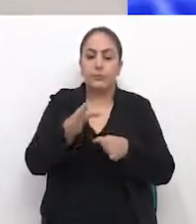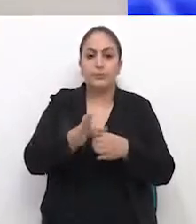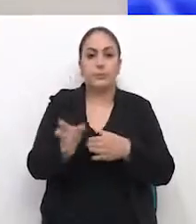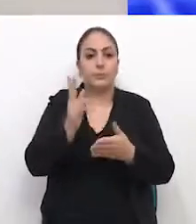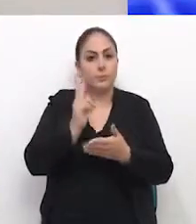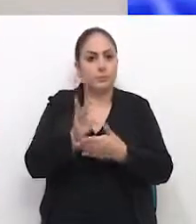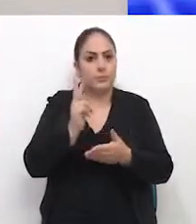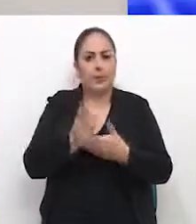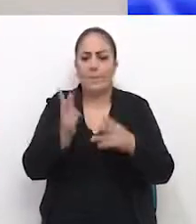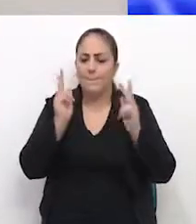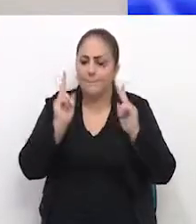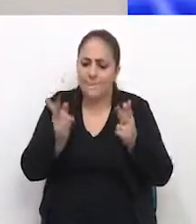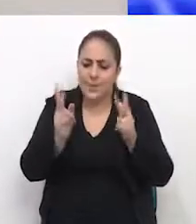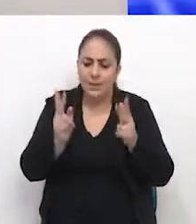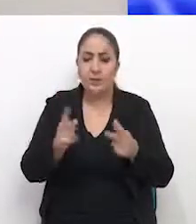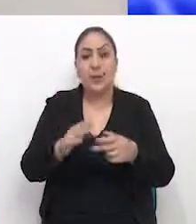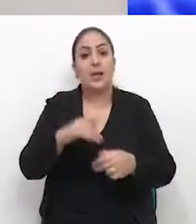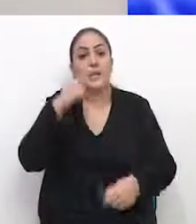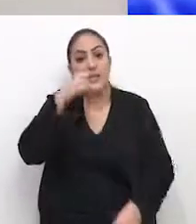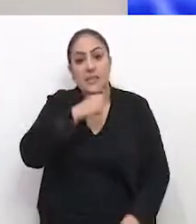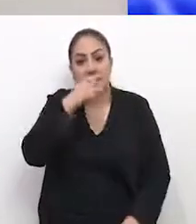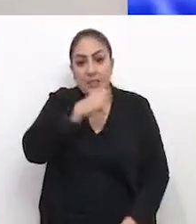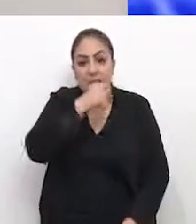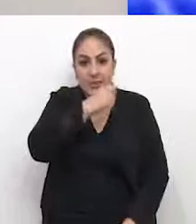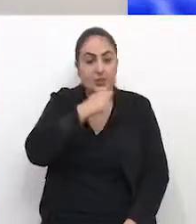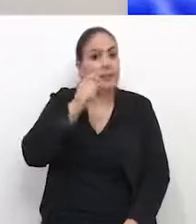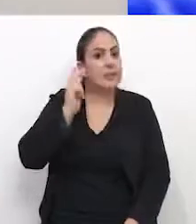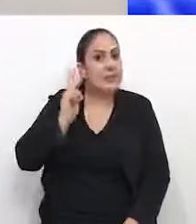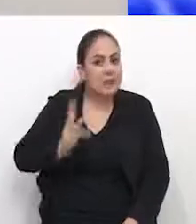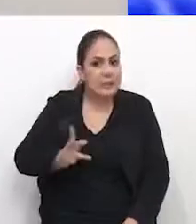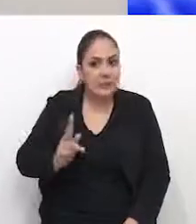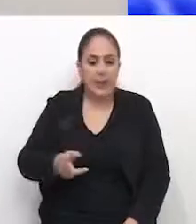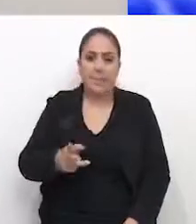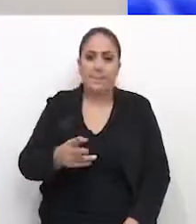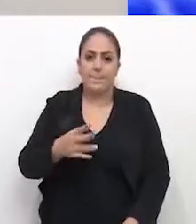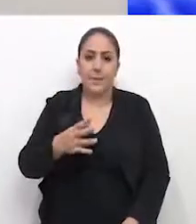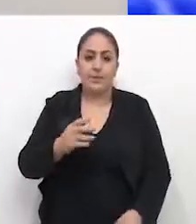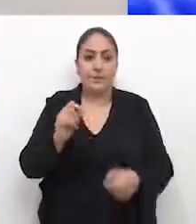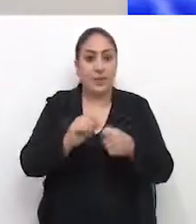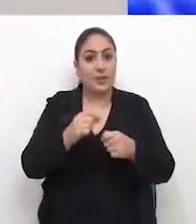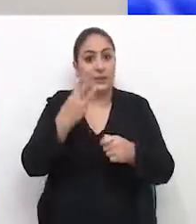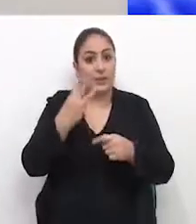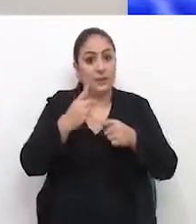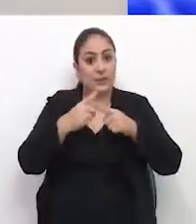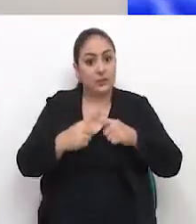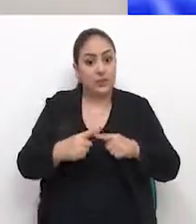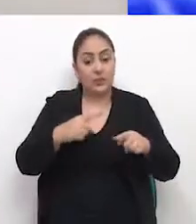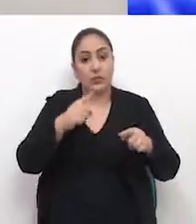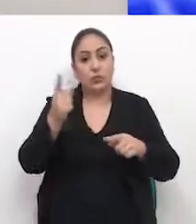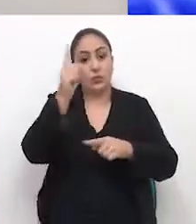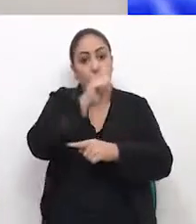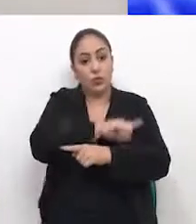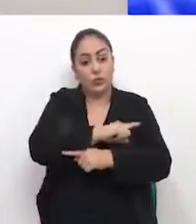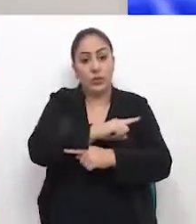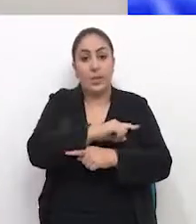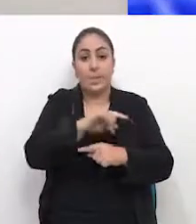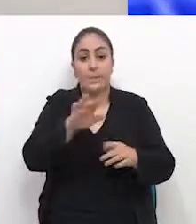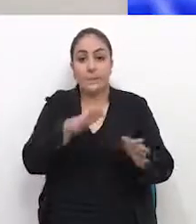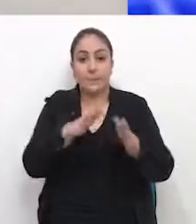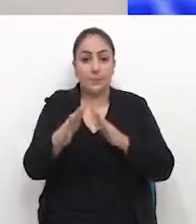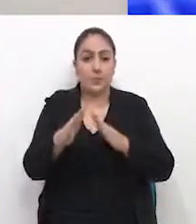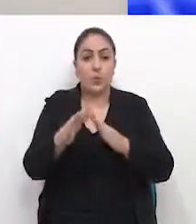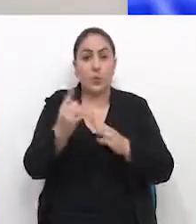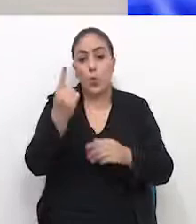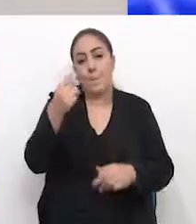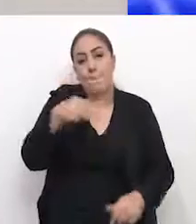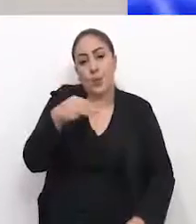as recomendações seguem as mesmas. A escovação deve ser feita 3 vezes ao dia por